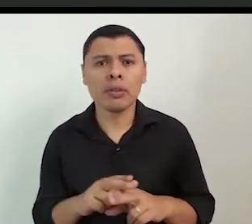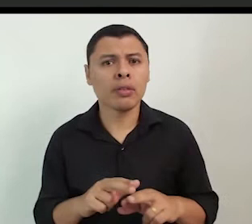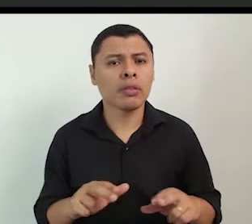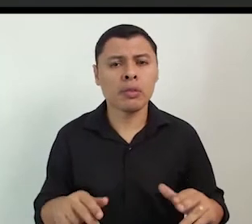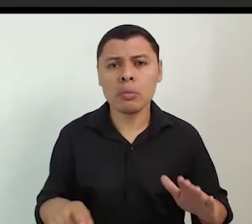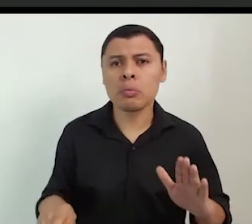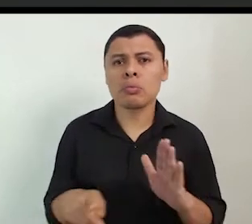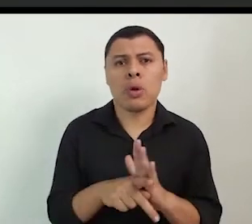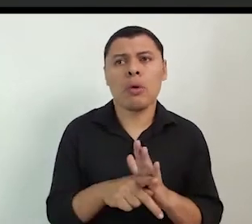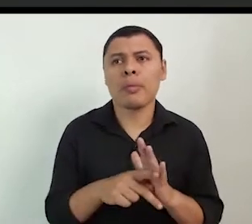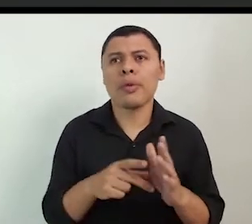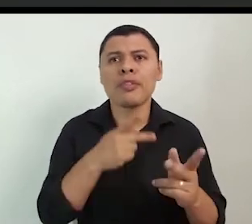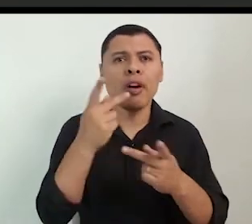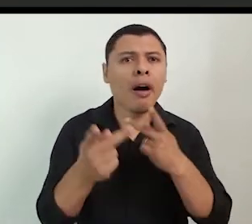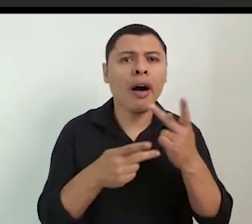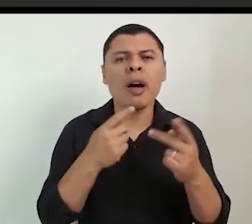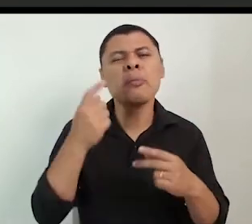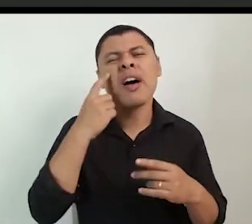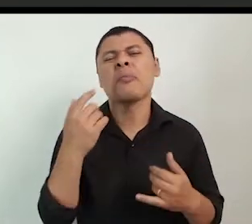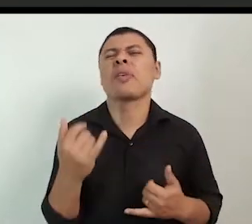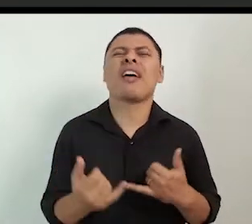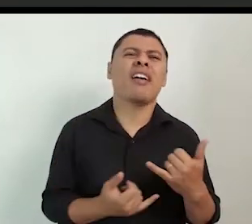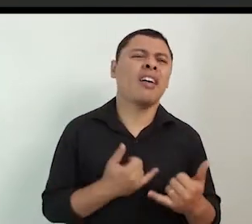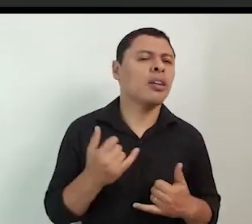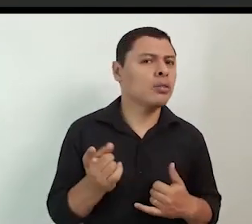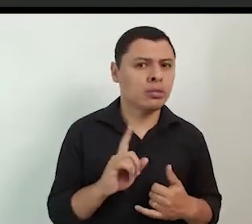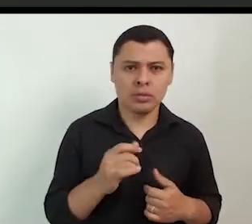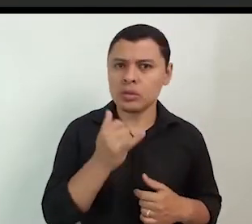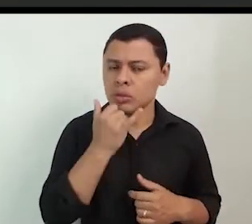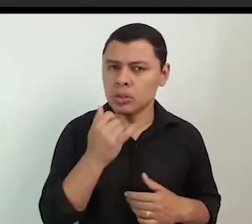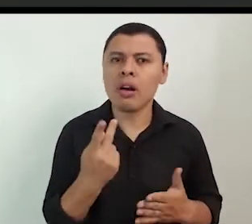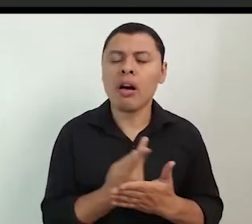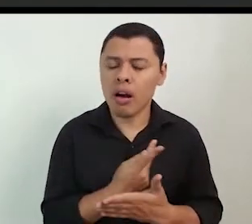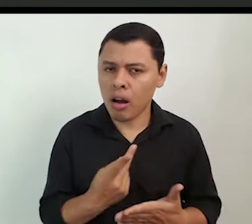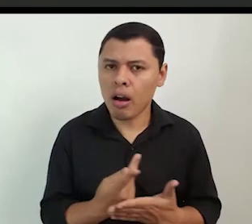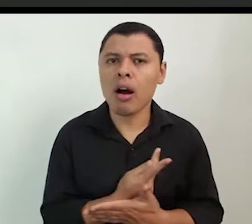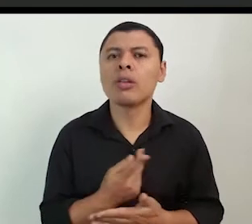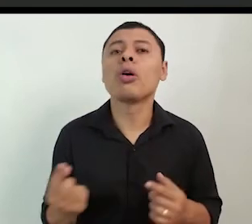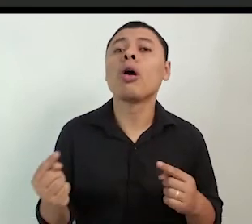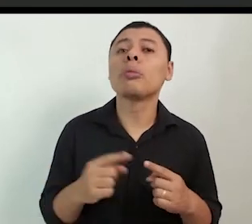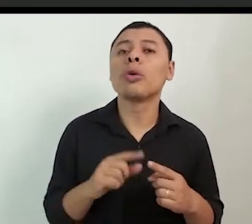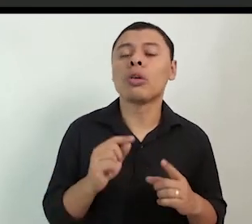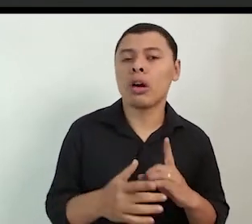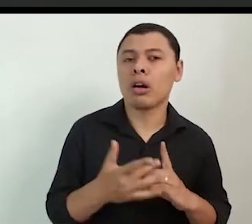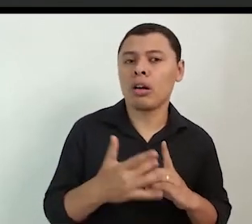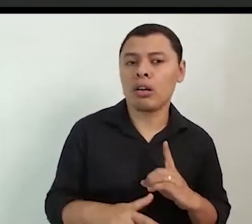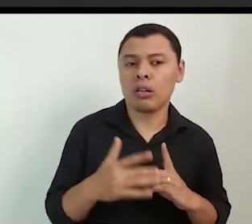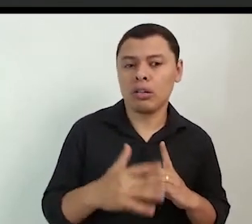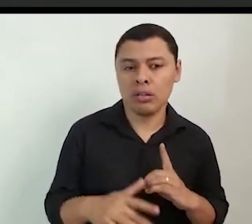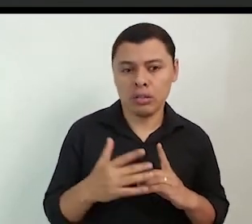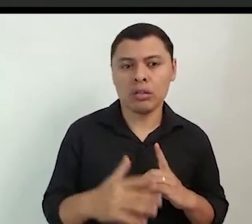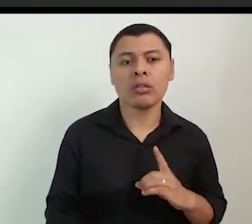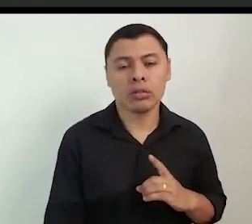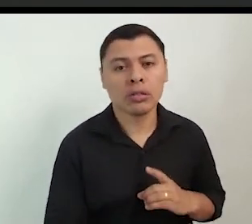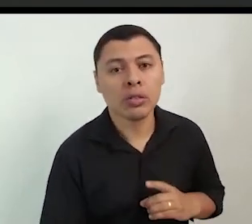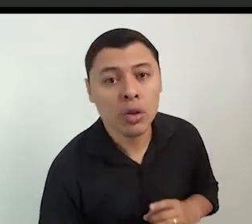dia a dia e parece brincadeira, mas é capacitismo, né? A gente não vai passar tanto em relação